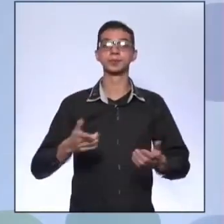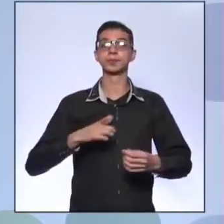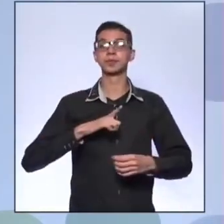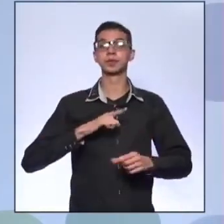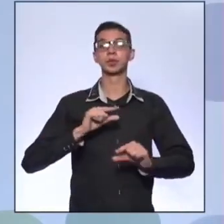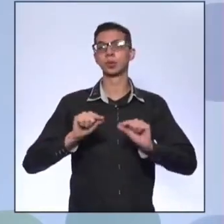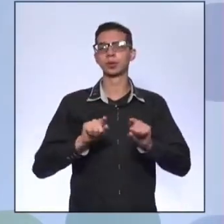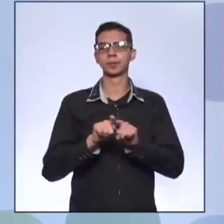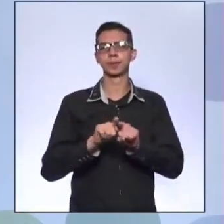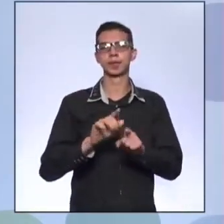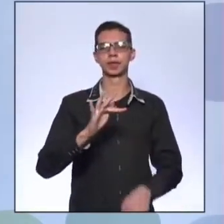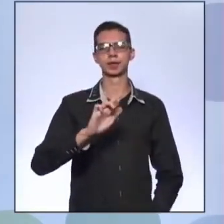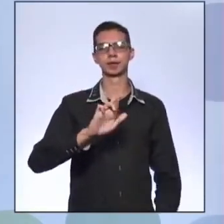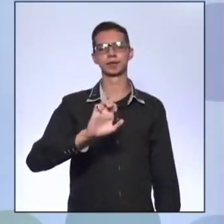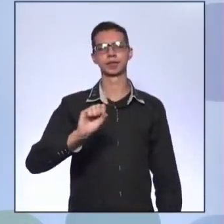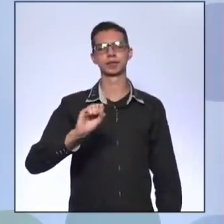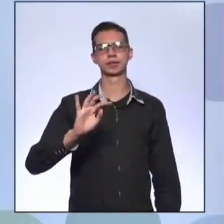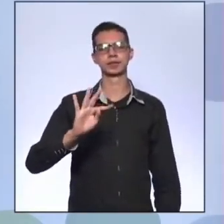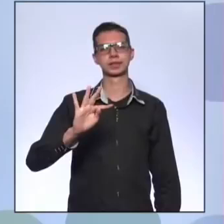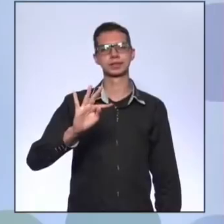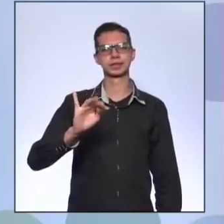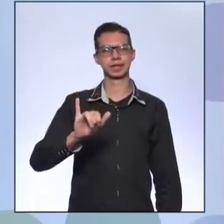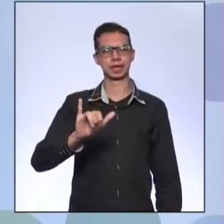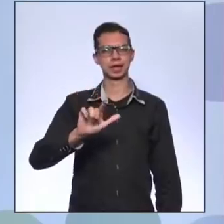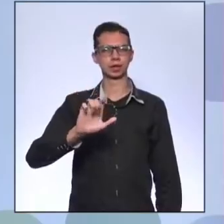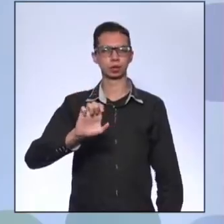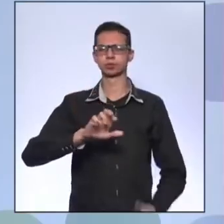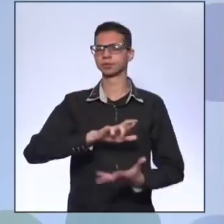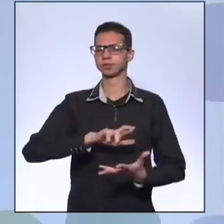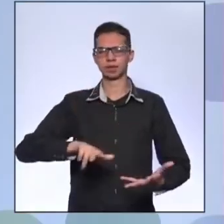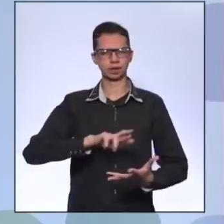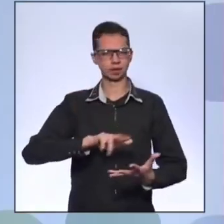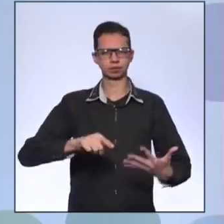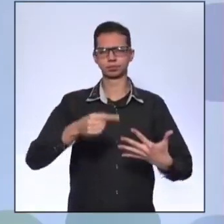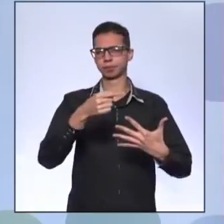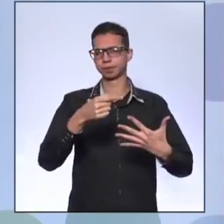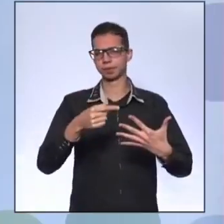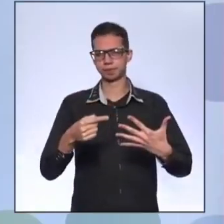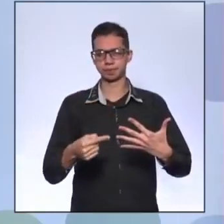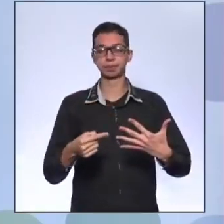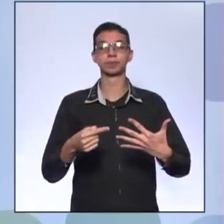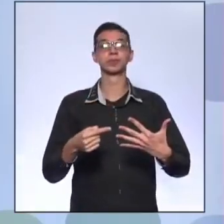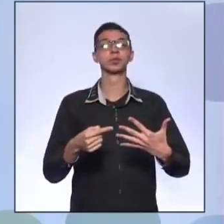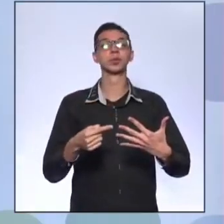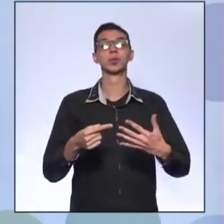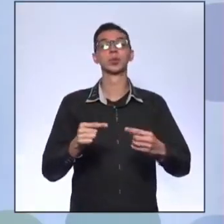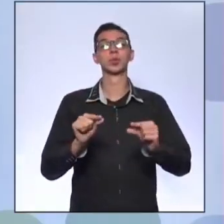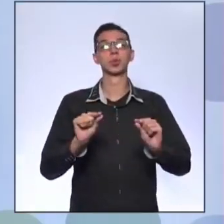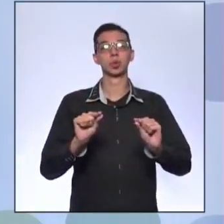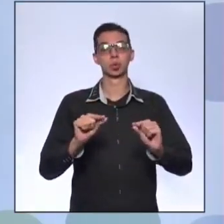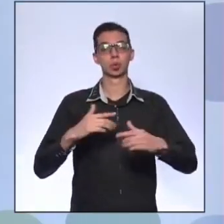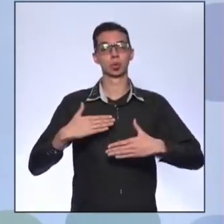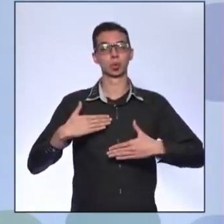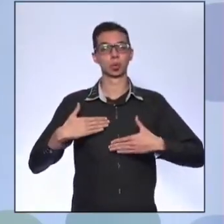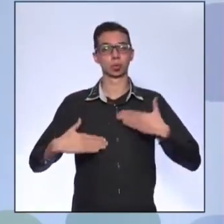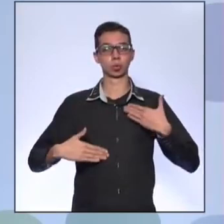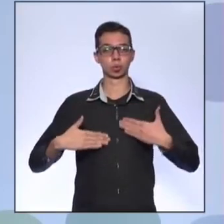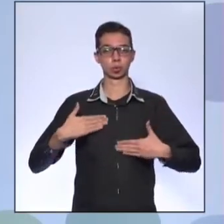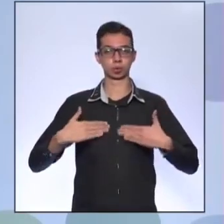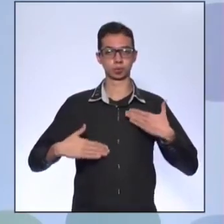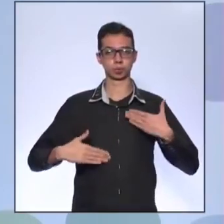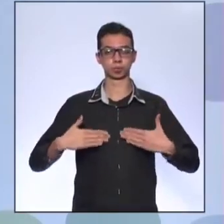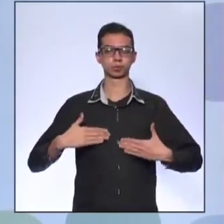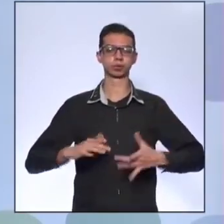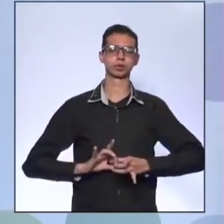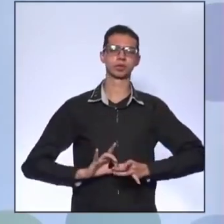o freestyle, por exemplo, né? E outros estilos, tá? Onde o corpo ele é colocado, né, de uma maneira mais